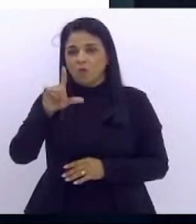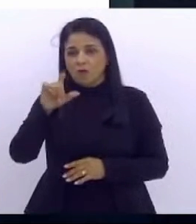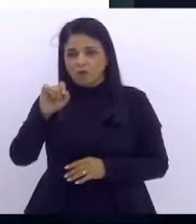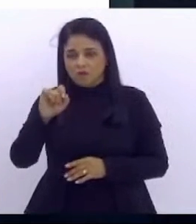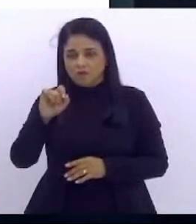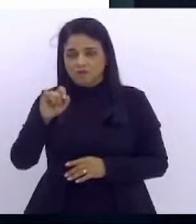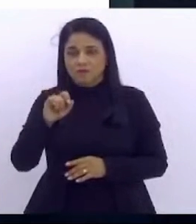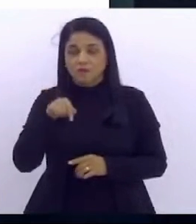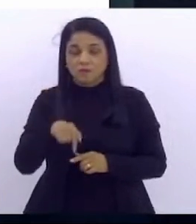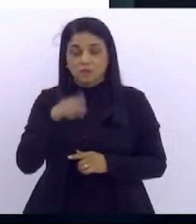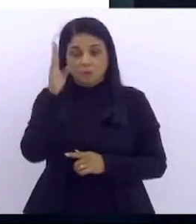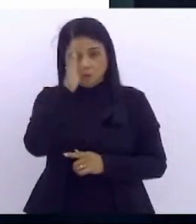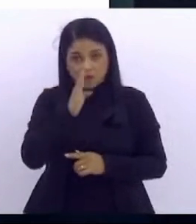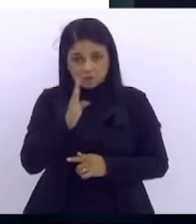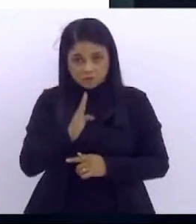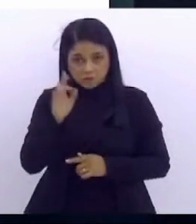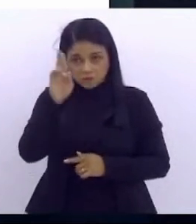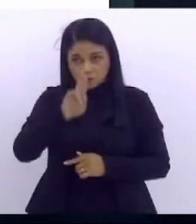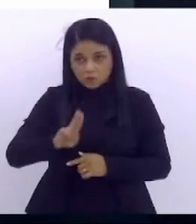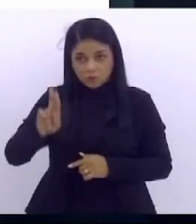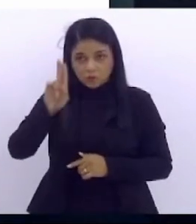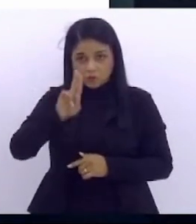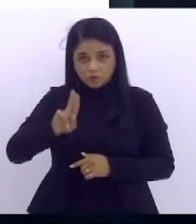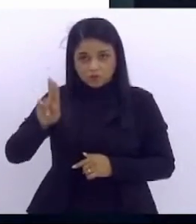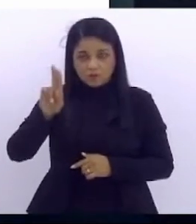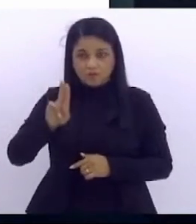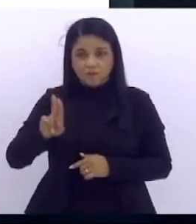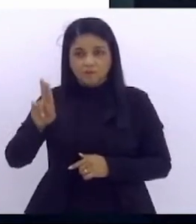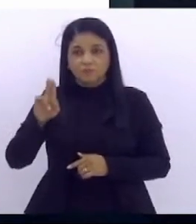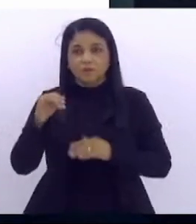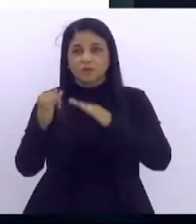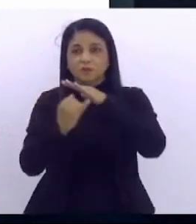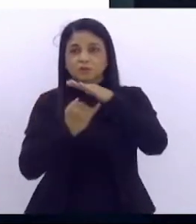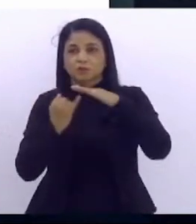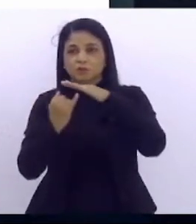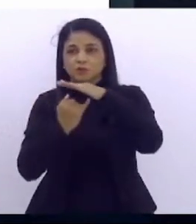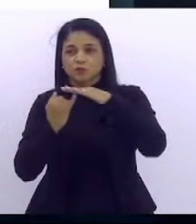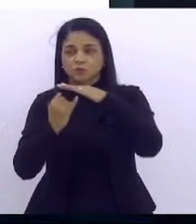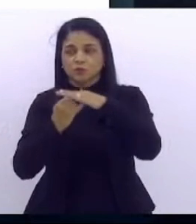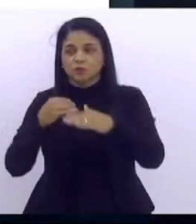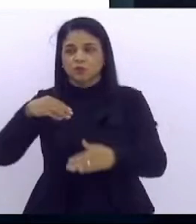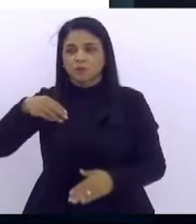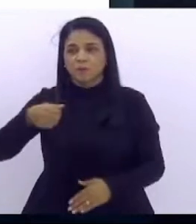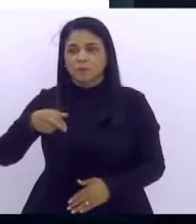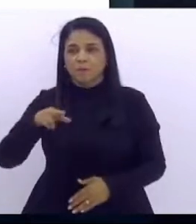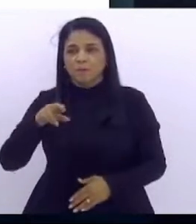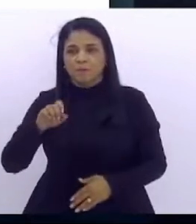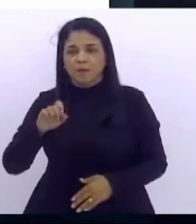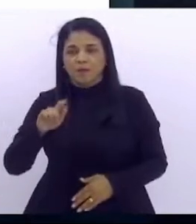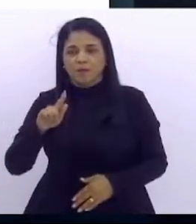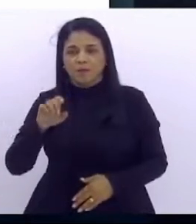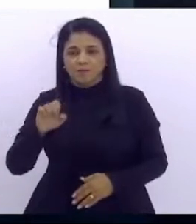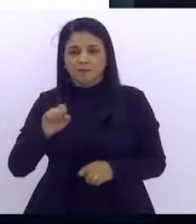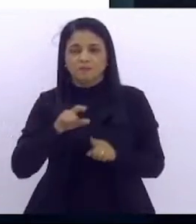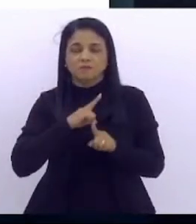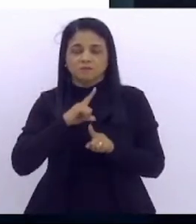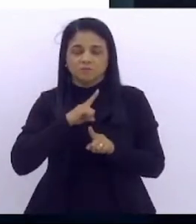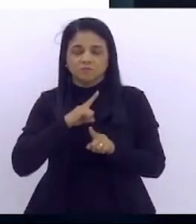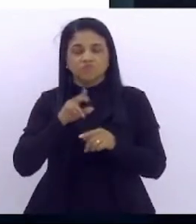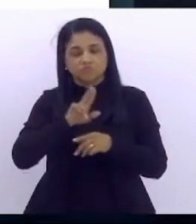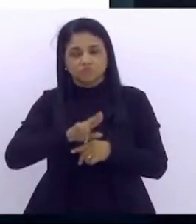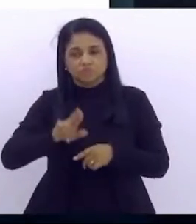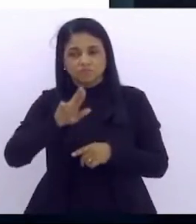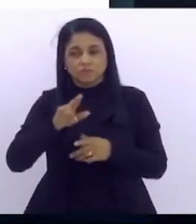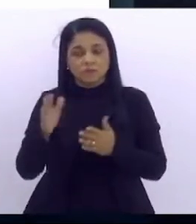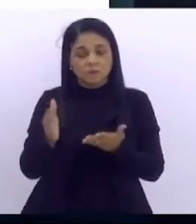que é usada no Brasil. Tá? O próprio Instituto Guttmacher que criou essa metodologia, e eles pegam as